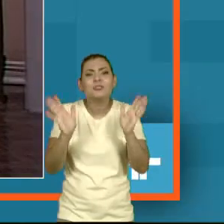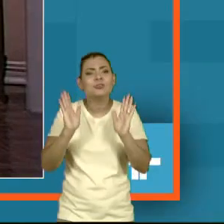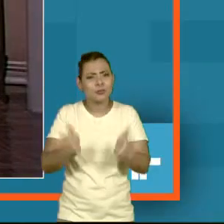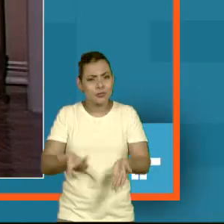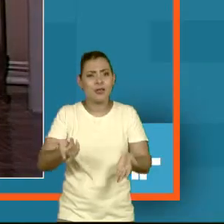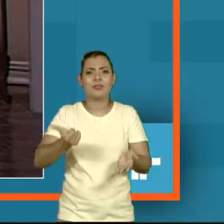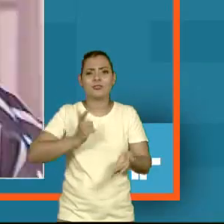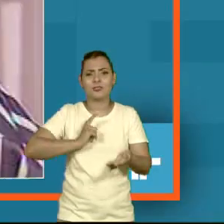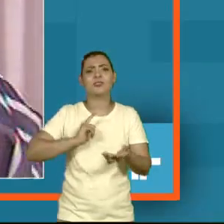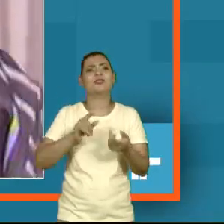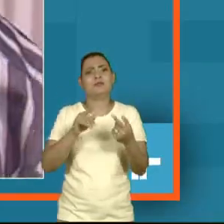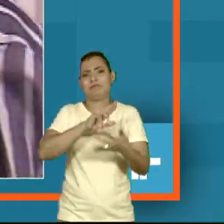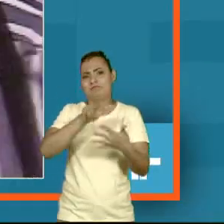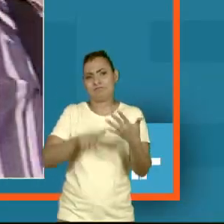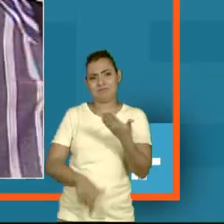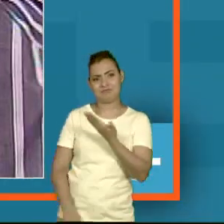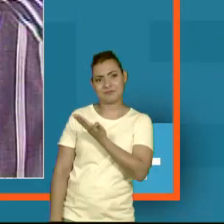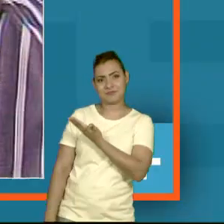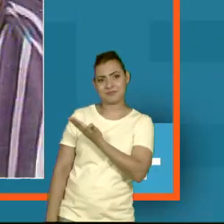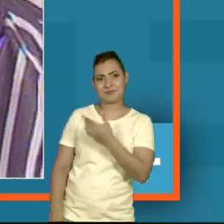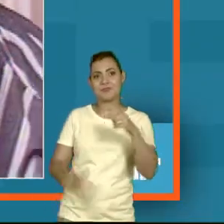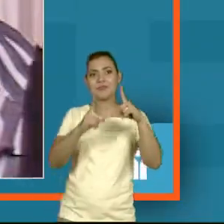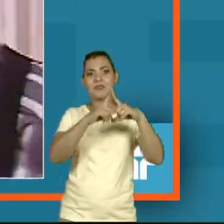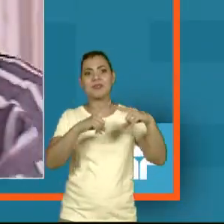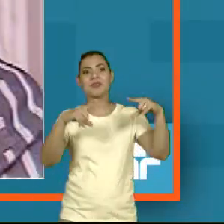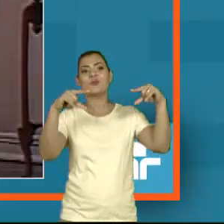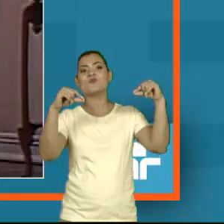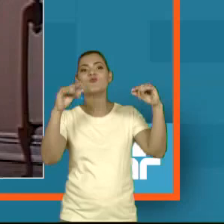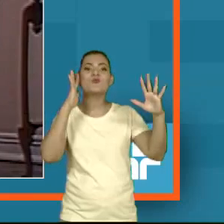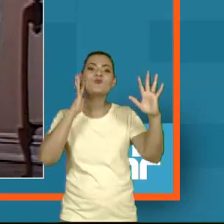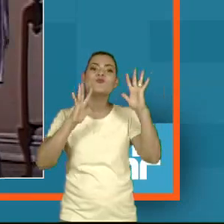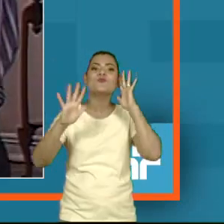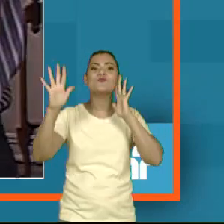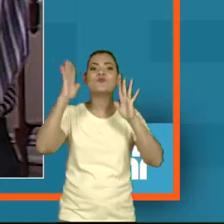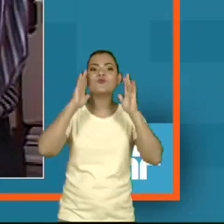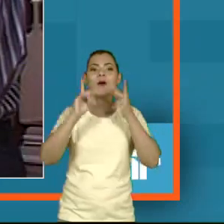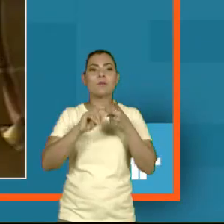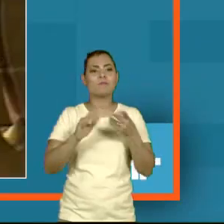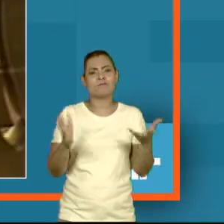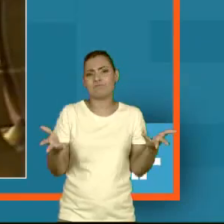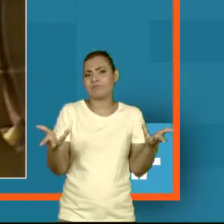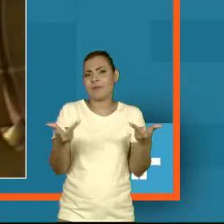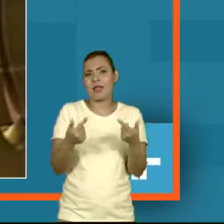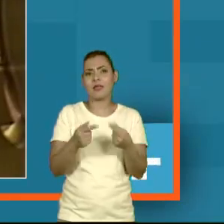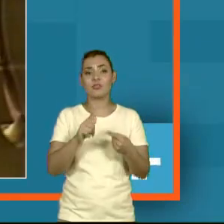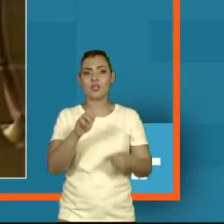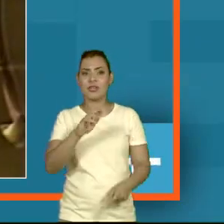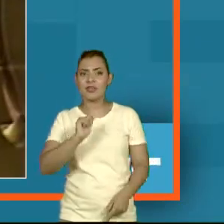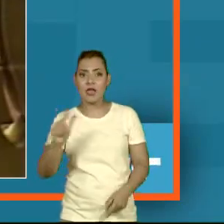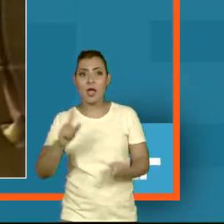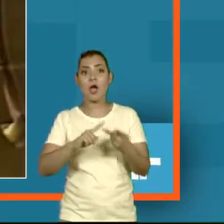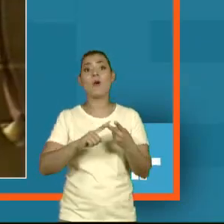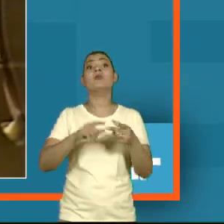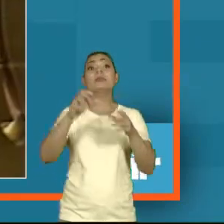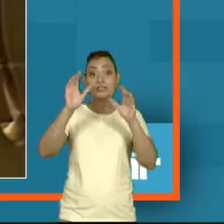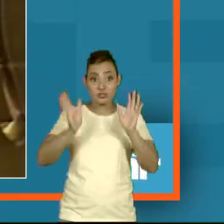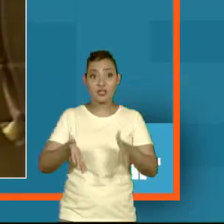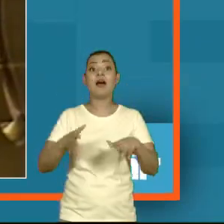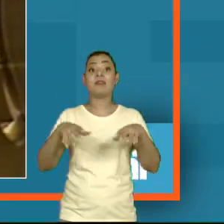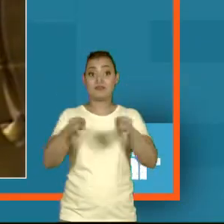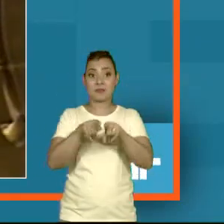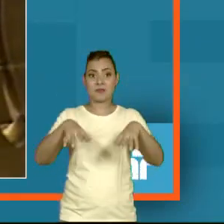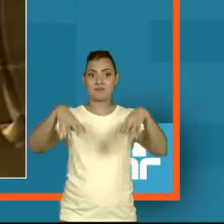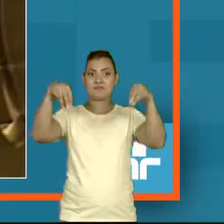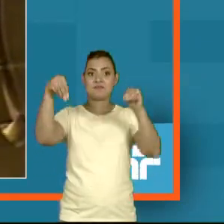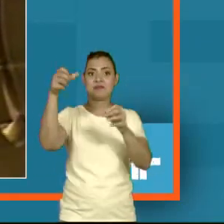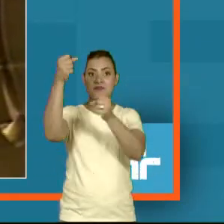tido Mundo da Lua, clássico, sucesso de audiência, genial, depois já tinha tido Rá-Tim-Bum, que também foi um